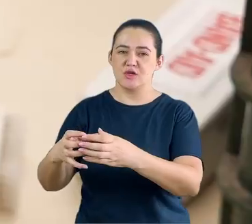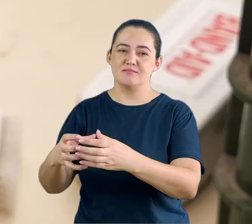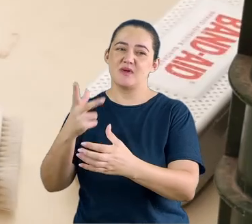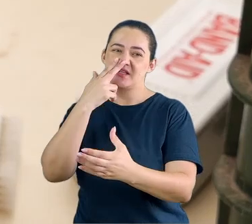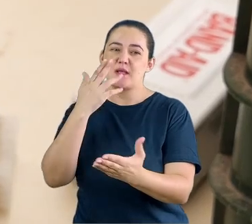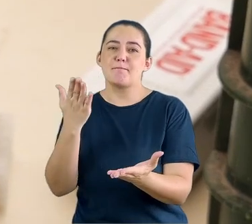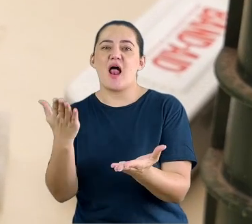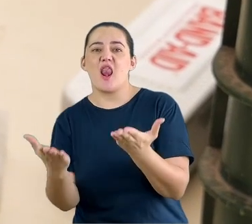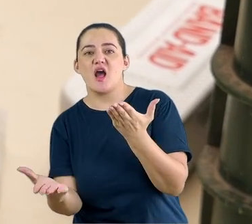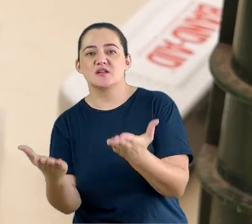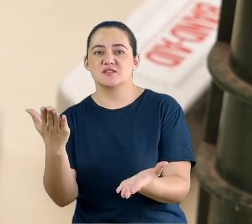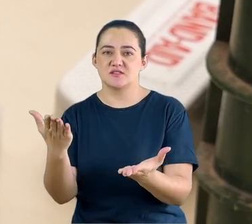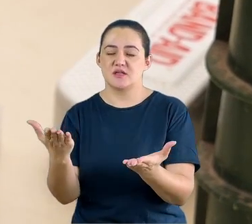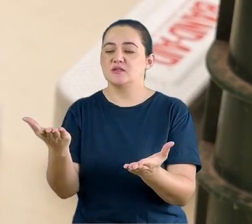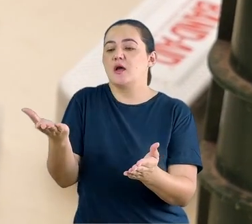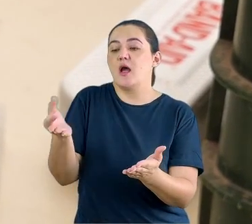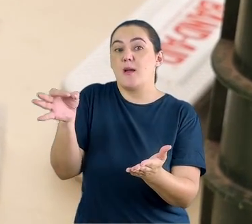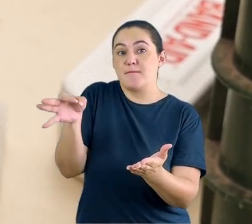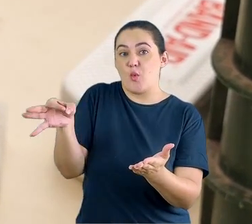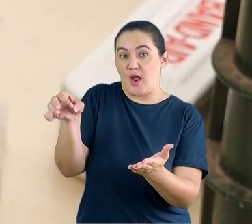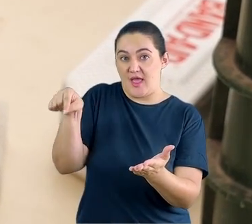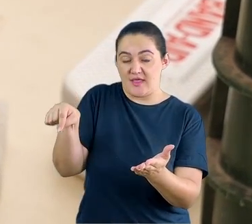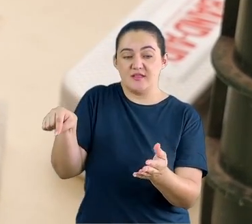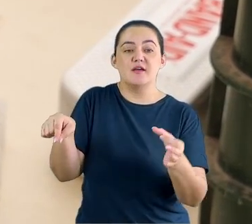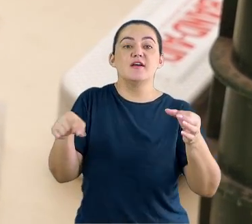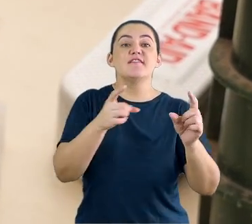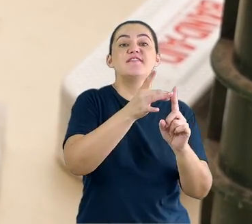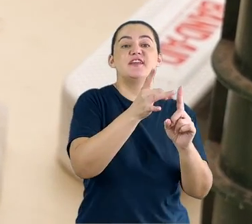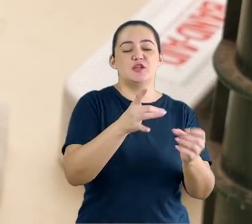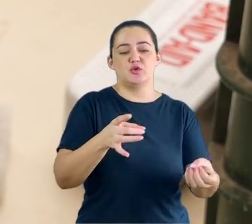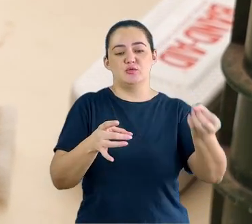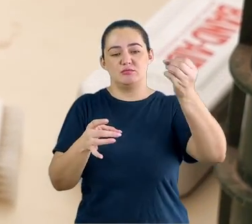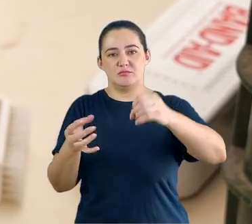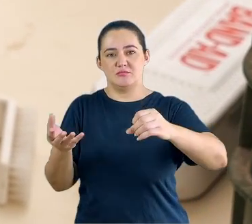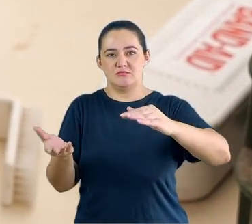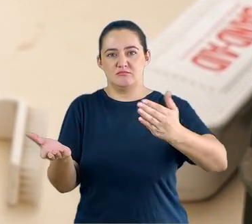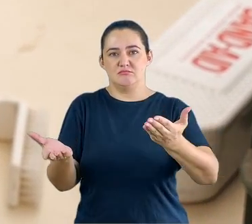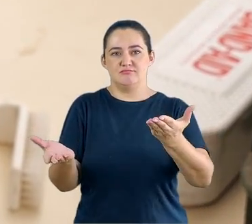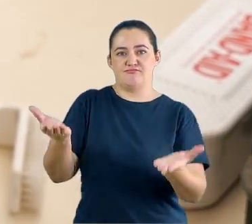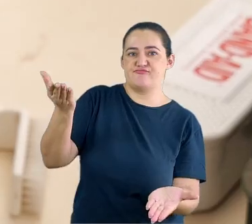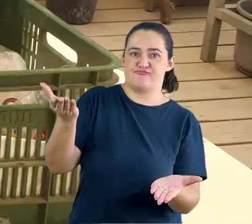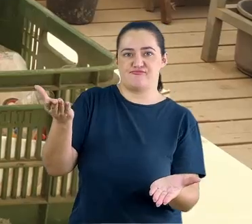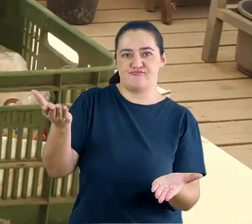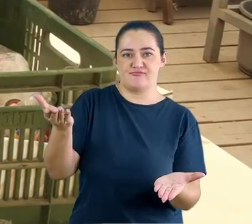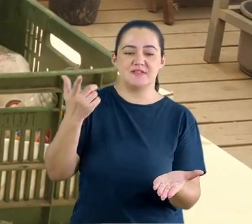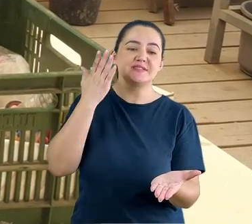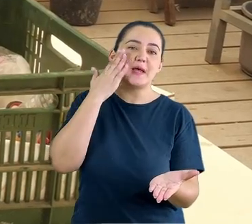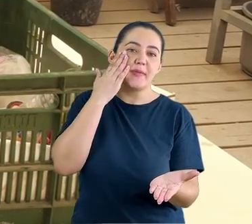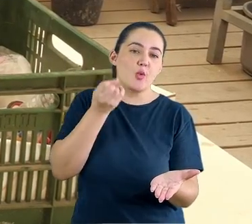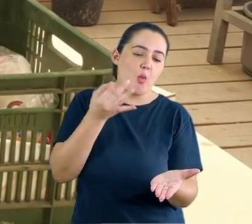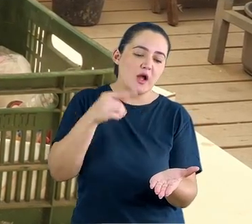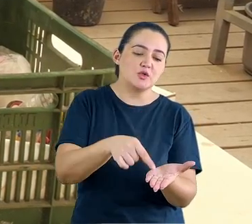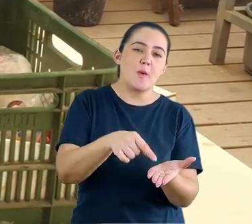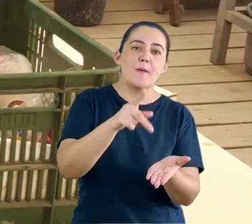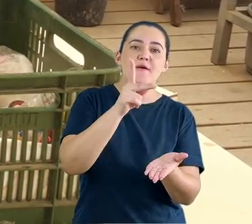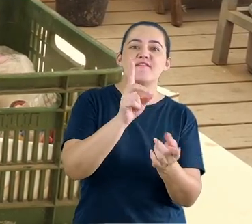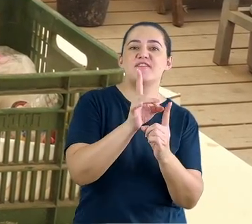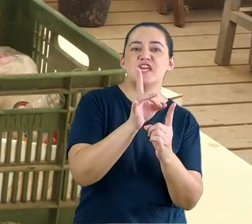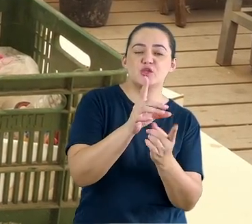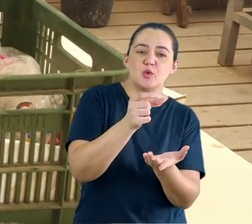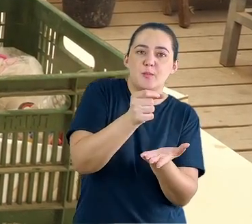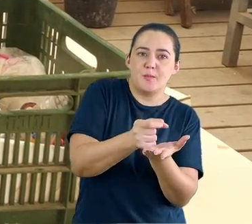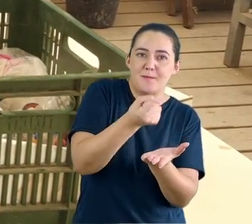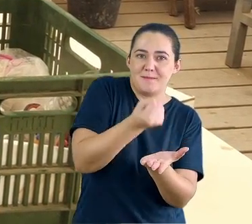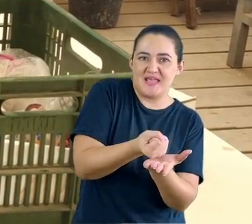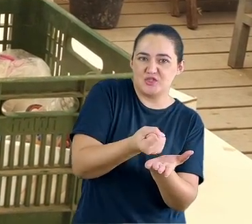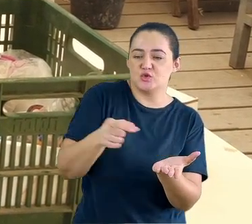pesava com o vidro aqui, vários vidros desse, para dar uma quantidade de peso e assim você saber quantas moedas você tem, quantos